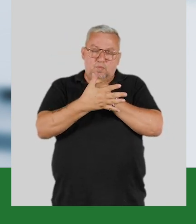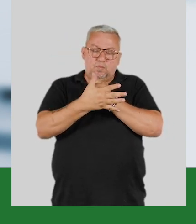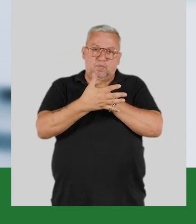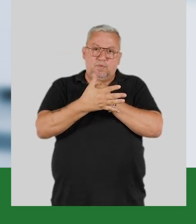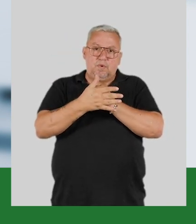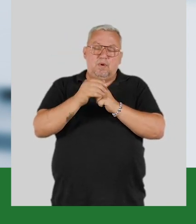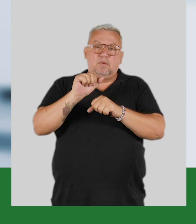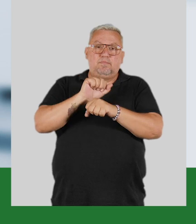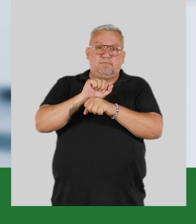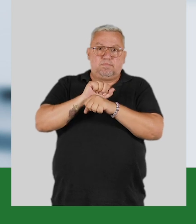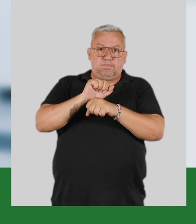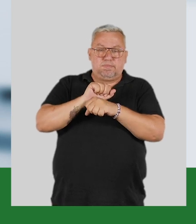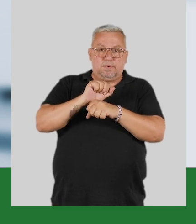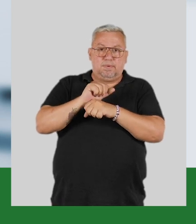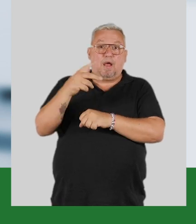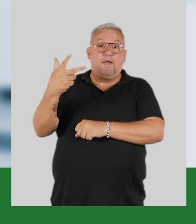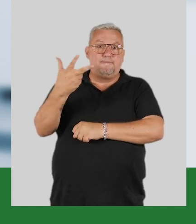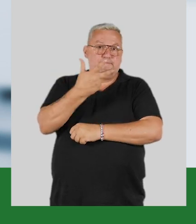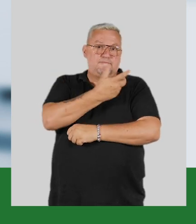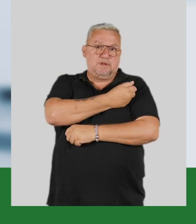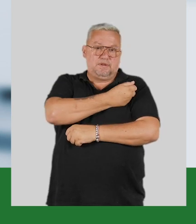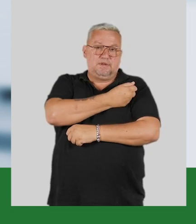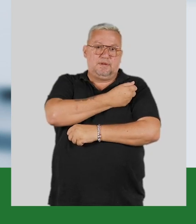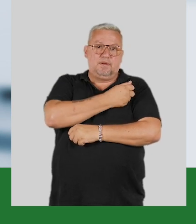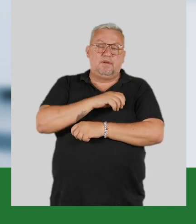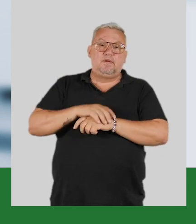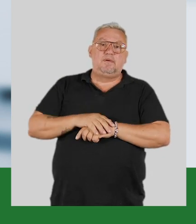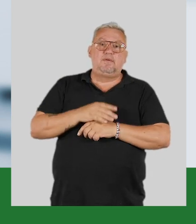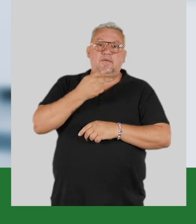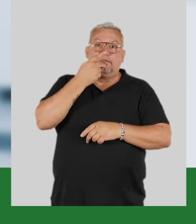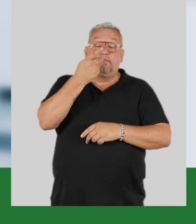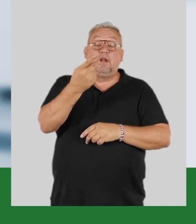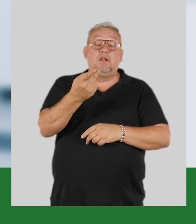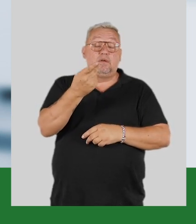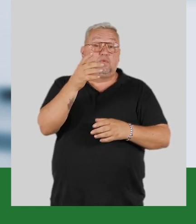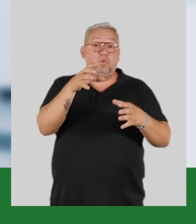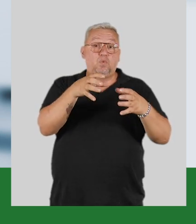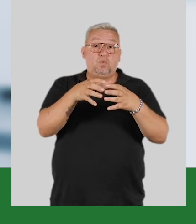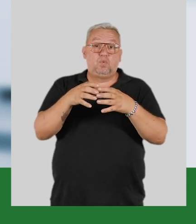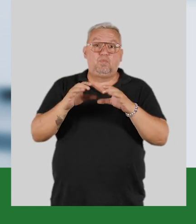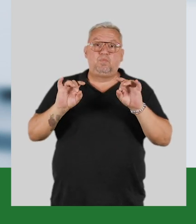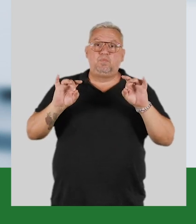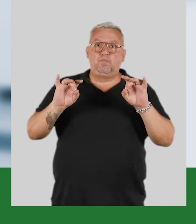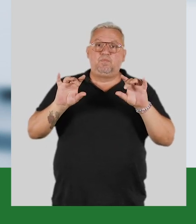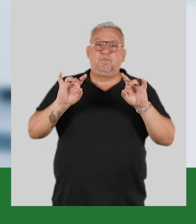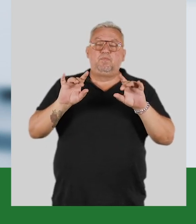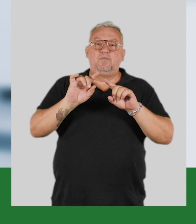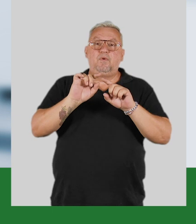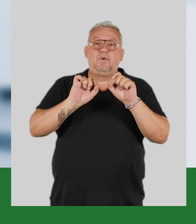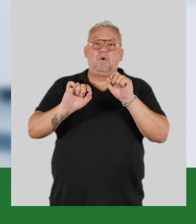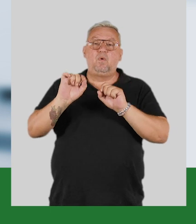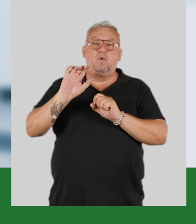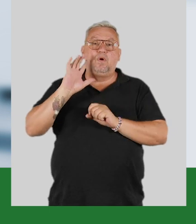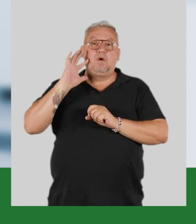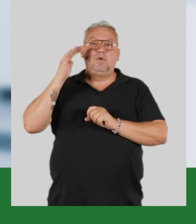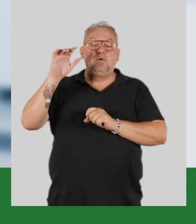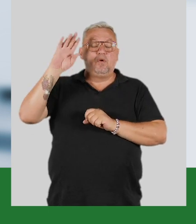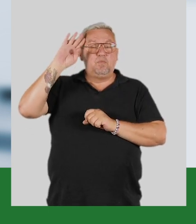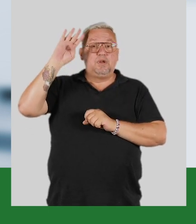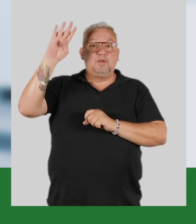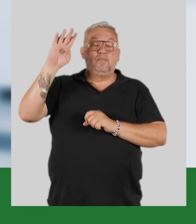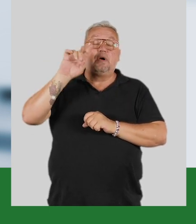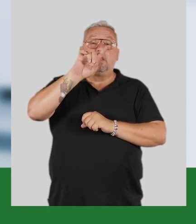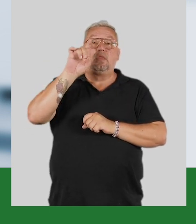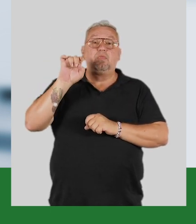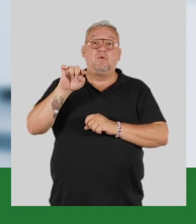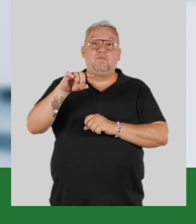doença, para poder receber a vacina. Falando de alguns grupos especiais, e aí é onde surgem as principais